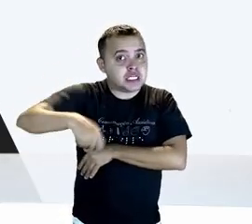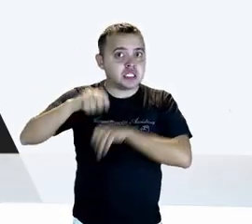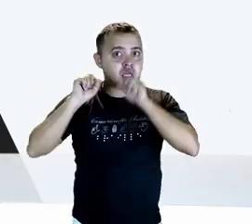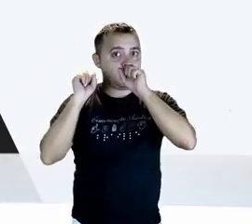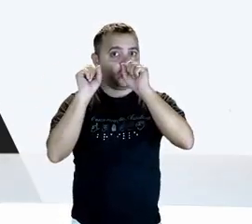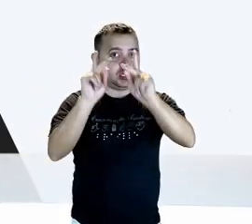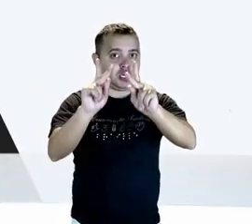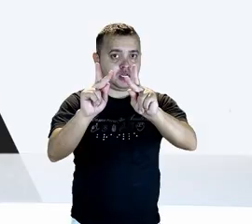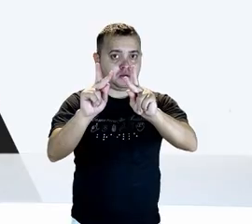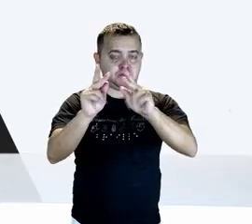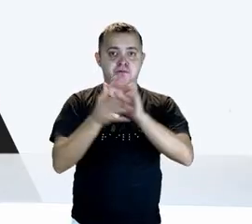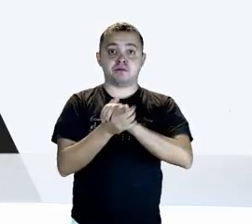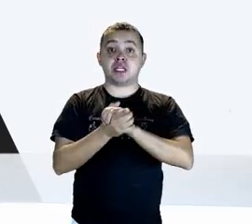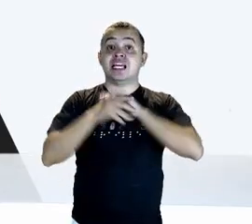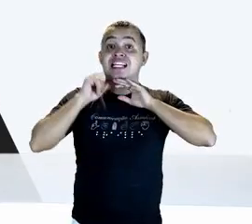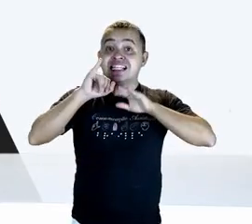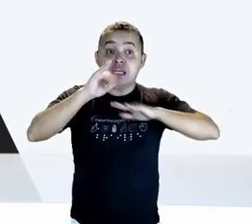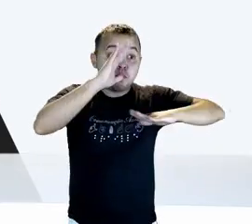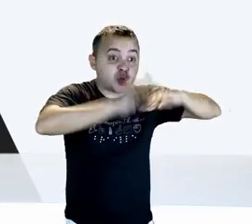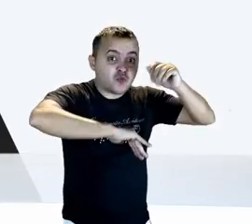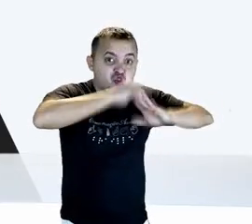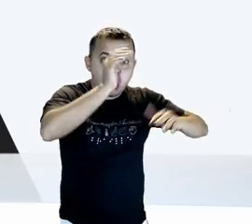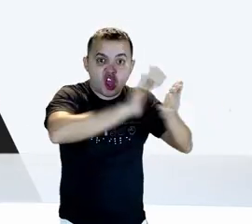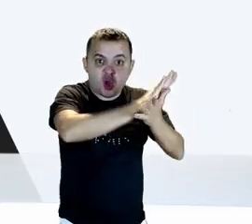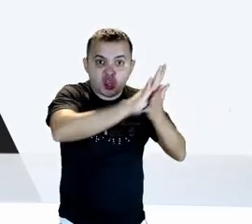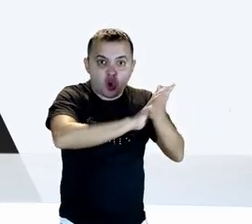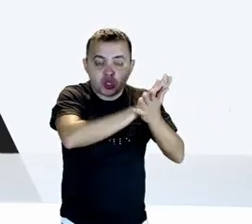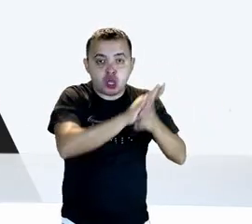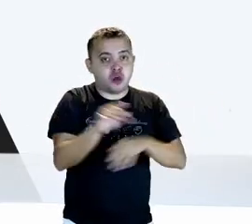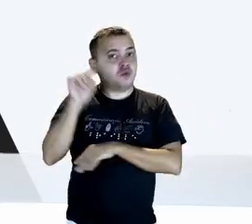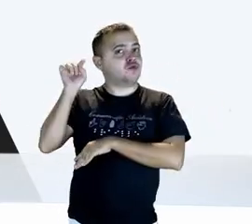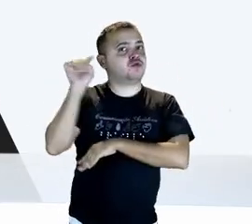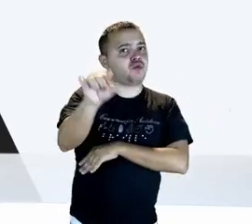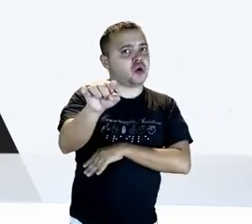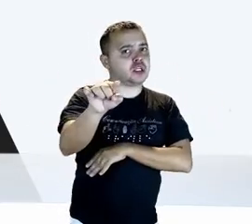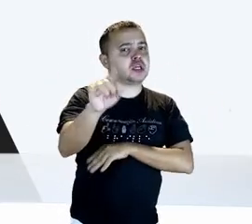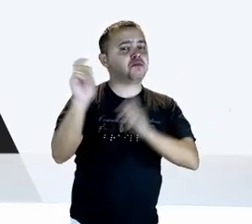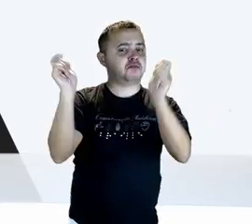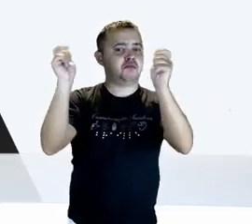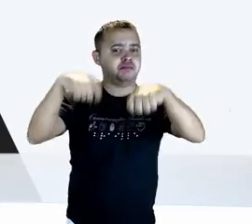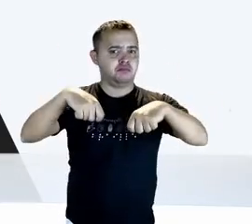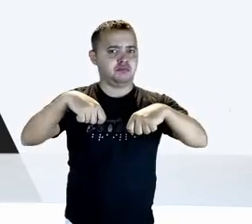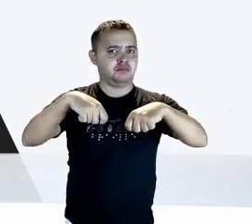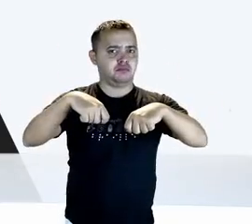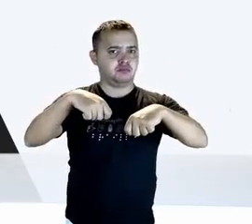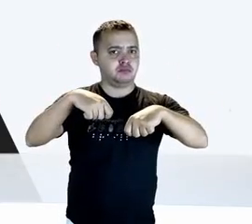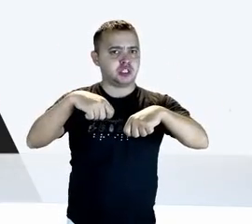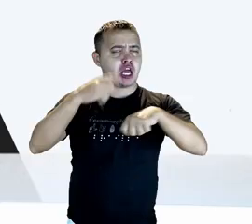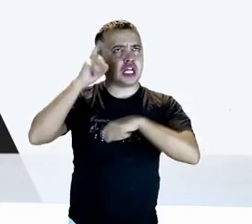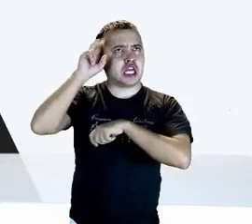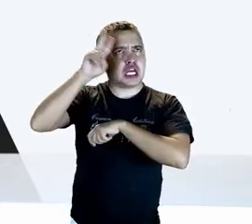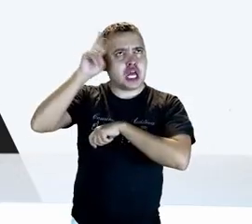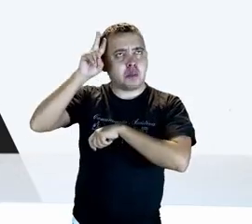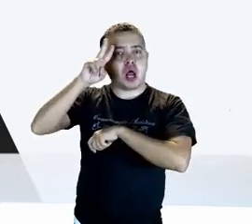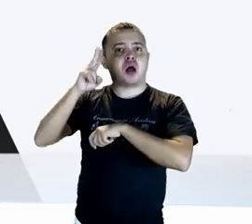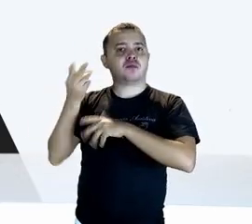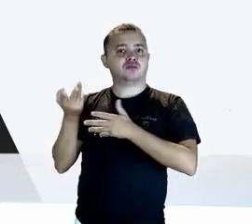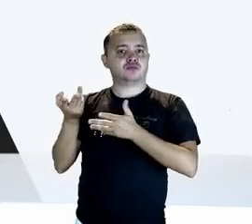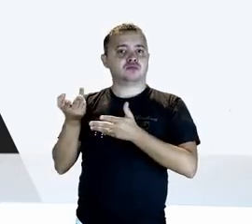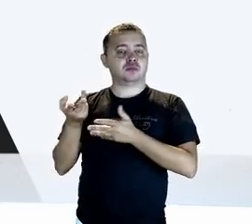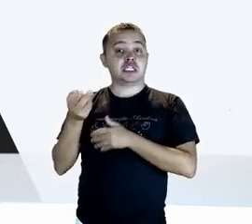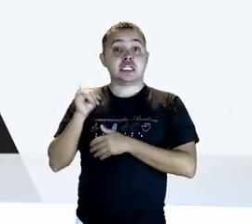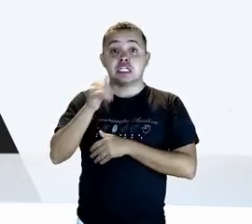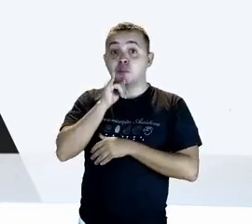Beleza? E na sua ausência, atente-se justamente a esses quesitos. Se